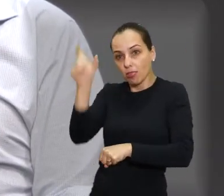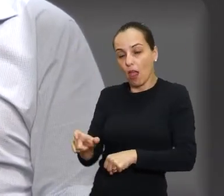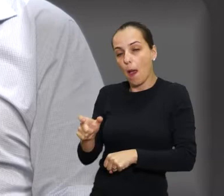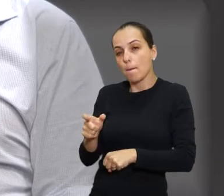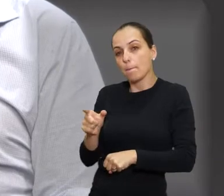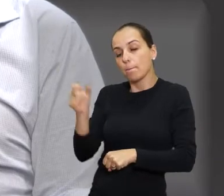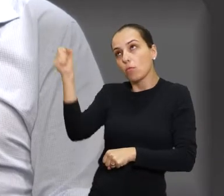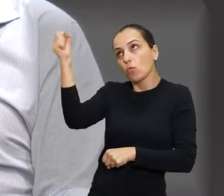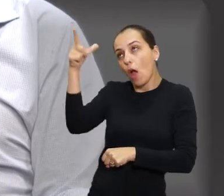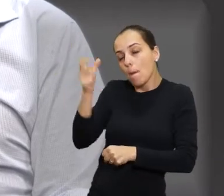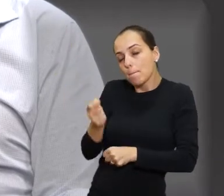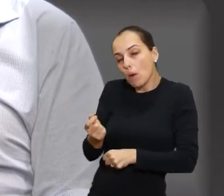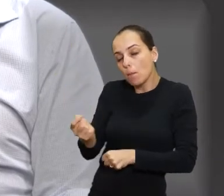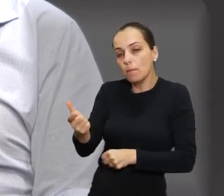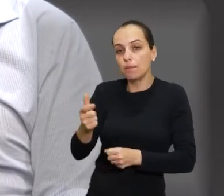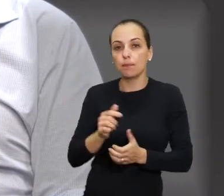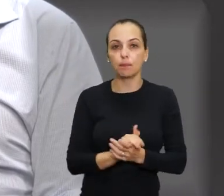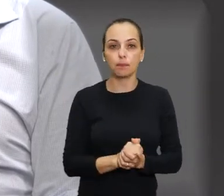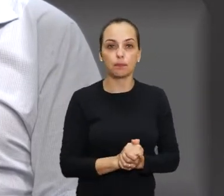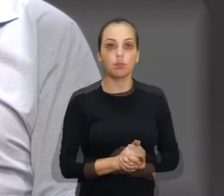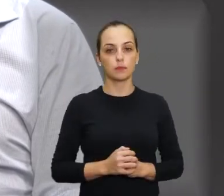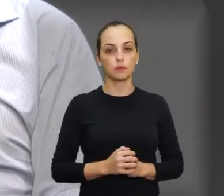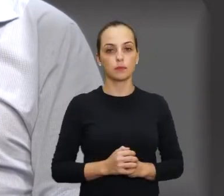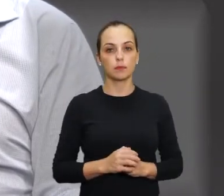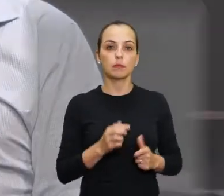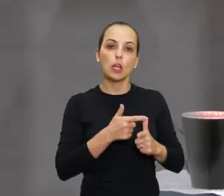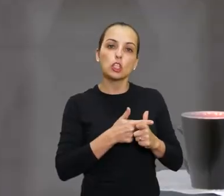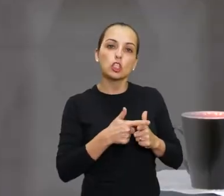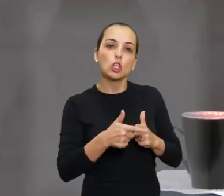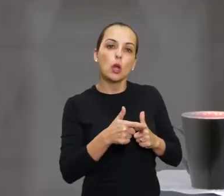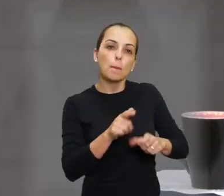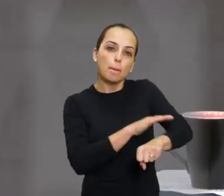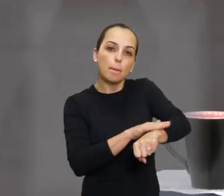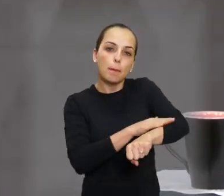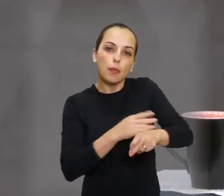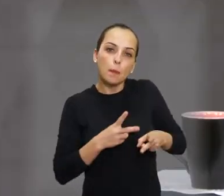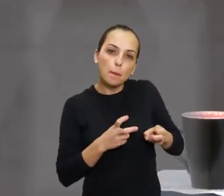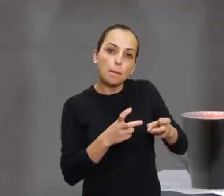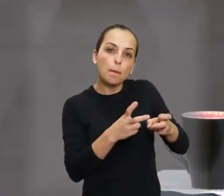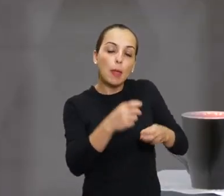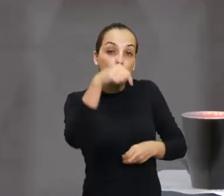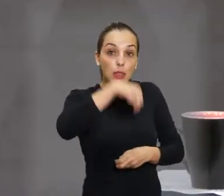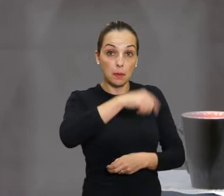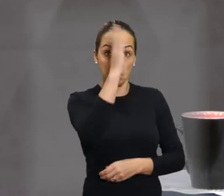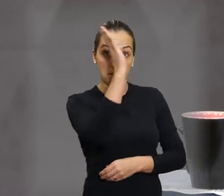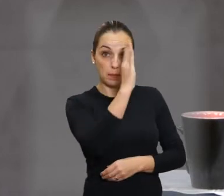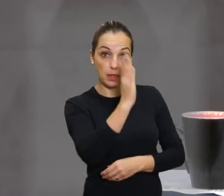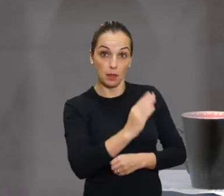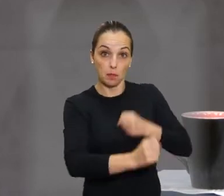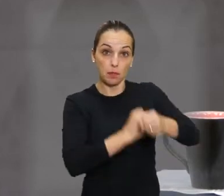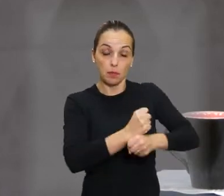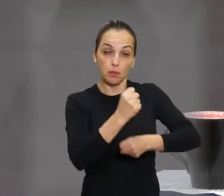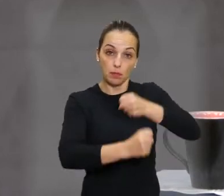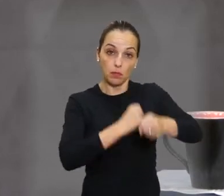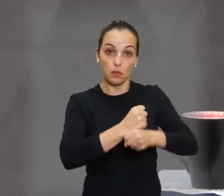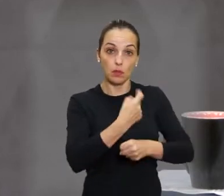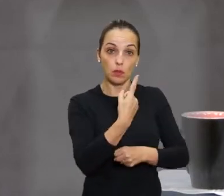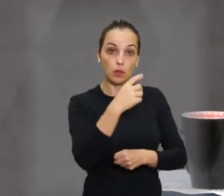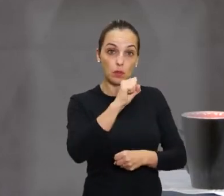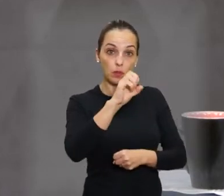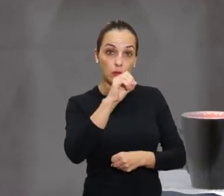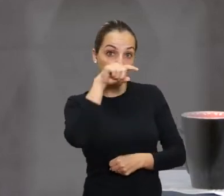que as que não se expõem tanto ao sol. E falando em câncer de pele, esse é o tipo mais incidente da doença no Brasil.